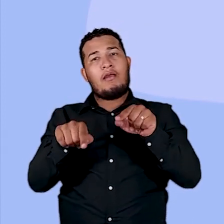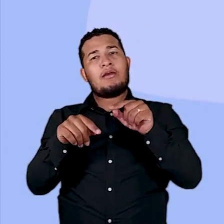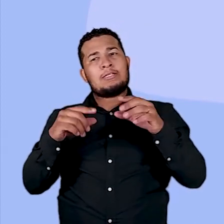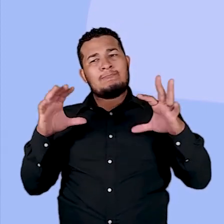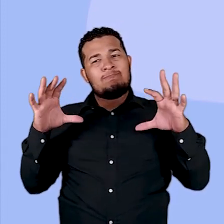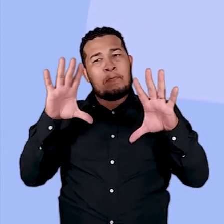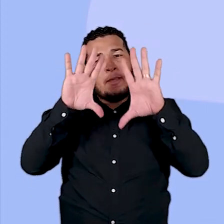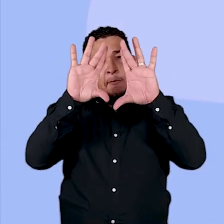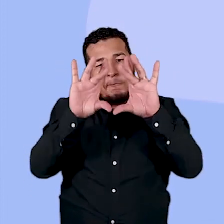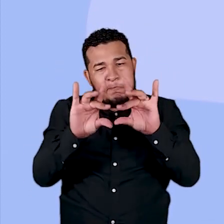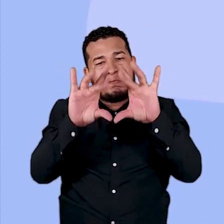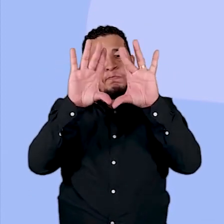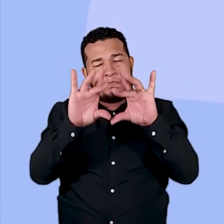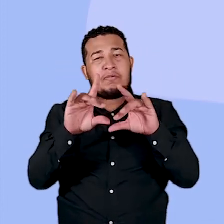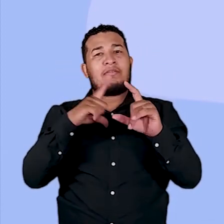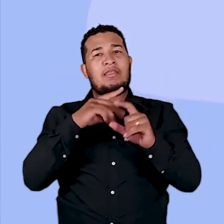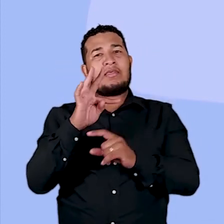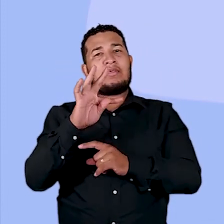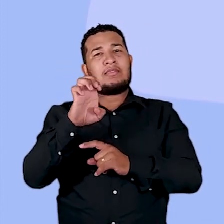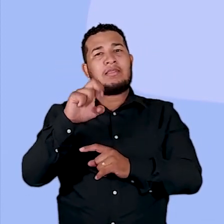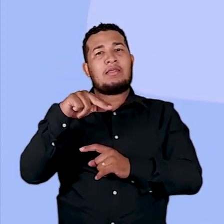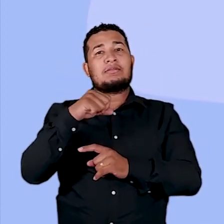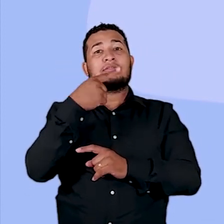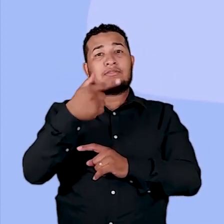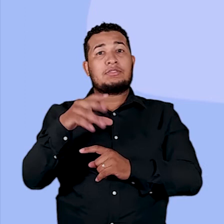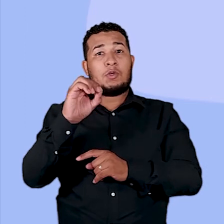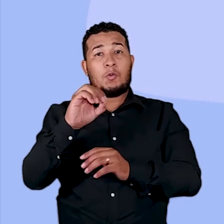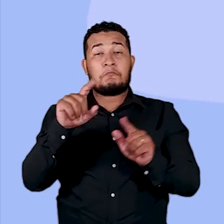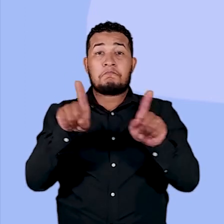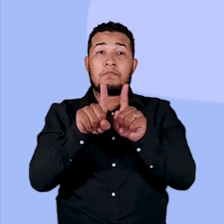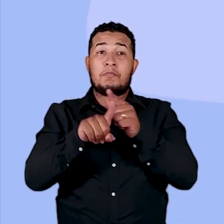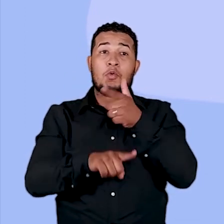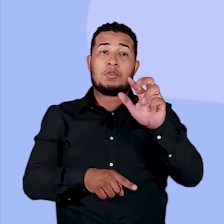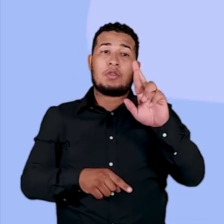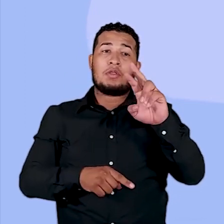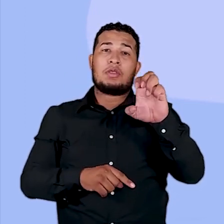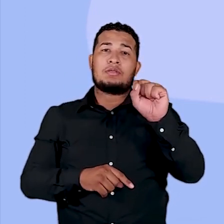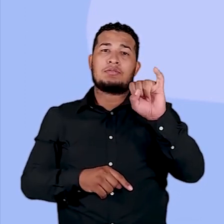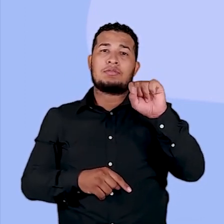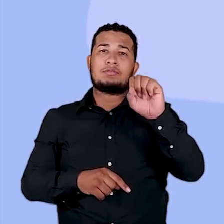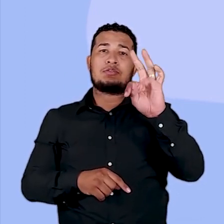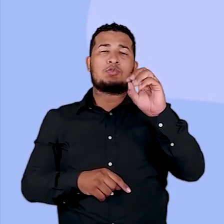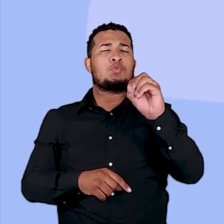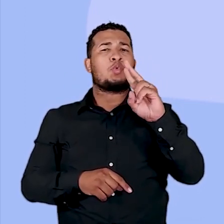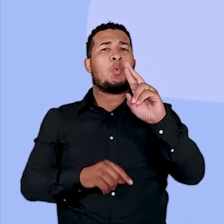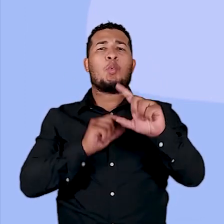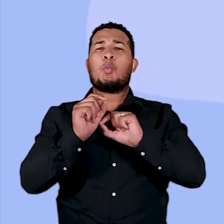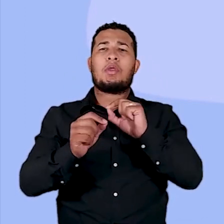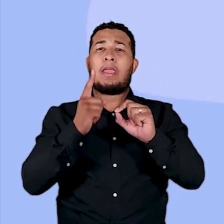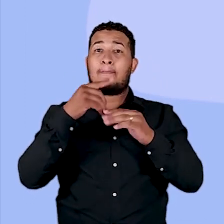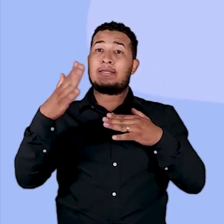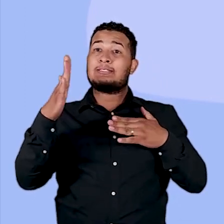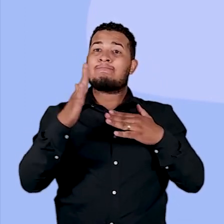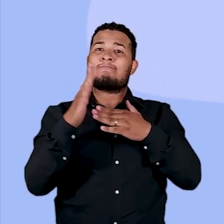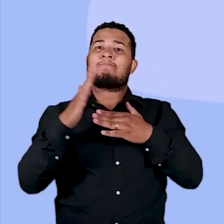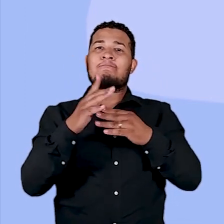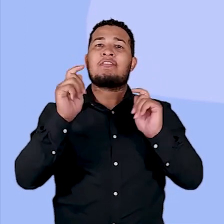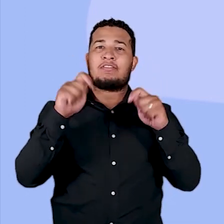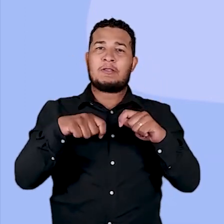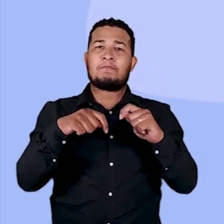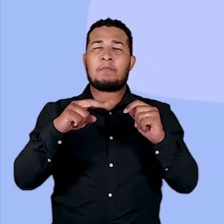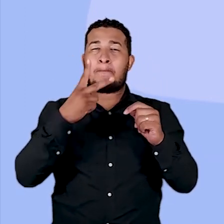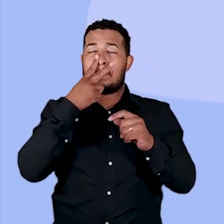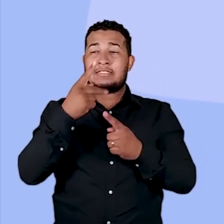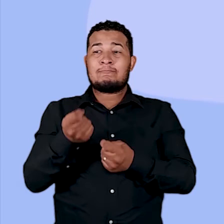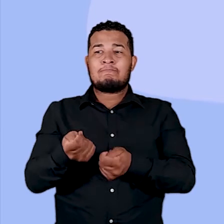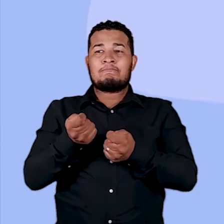ele empurrasse a nossa corrente aí pelo nosso fio. E o nosso resistor é aquilo que limita a passagem da nossa corrente.